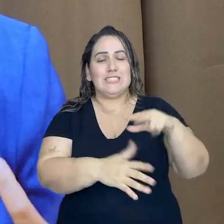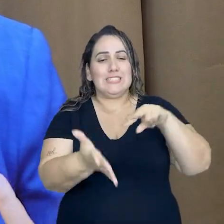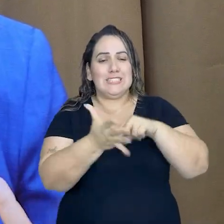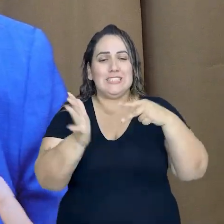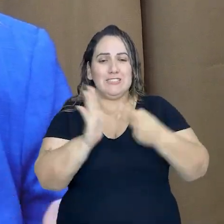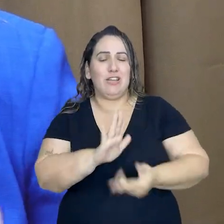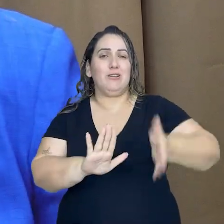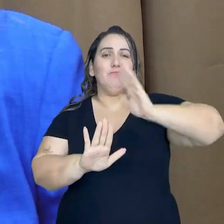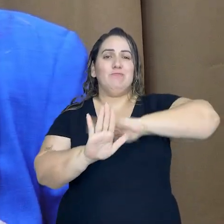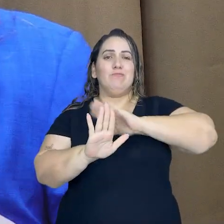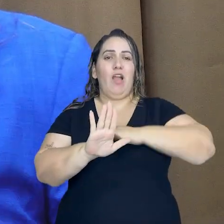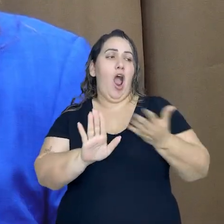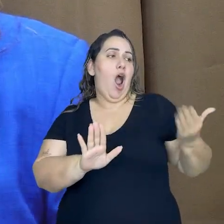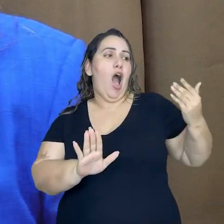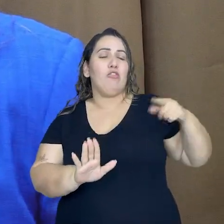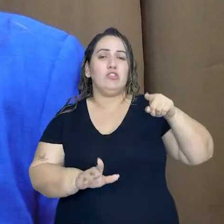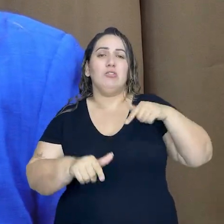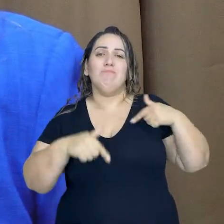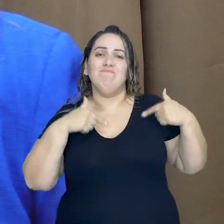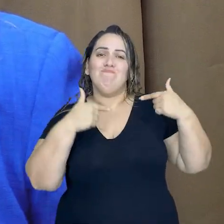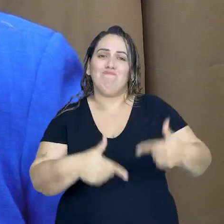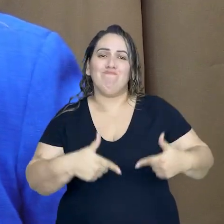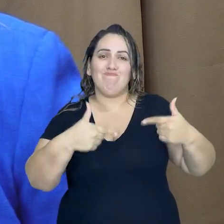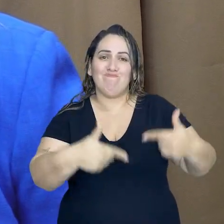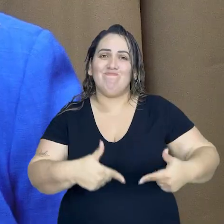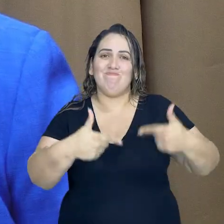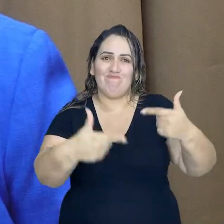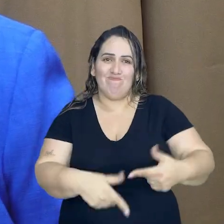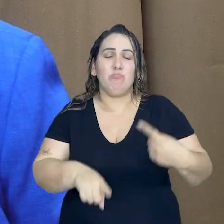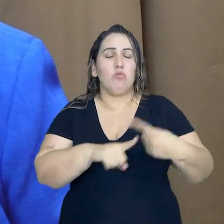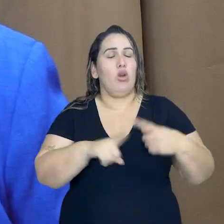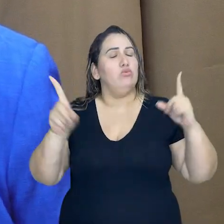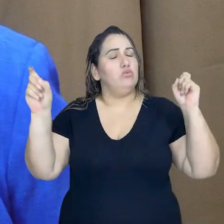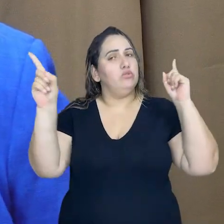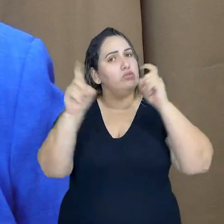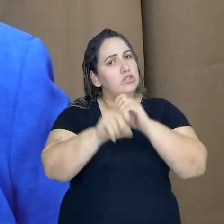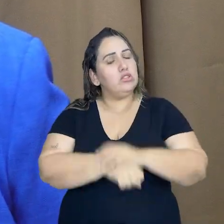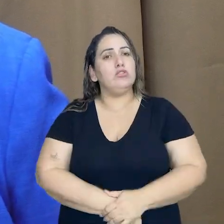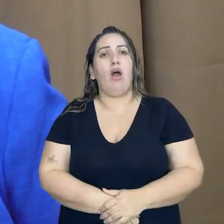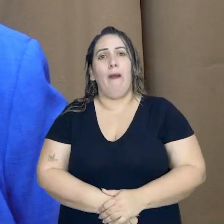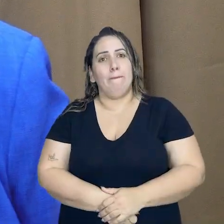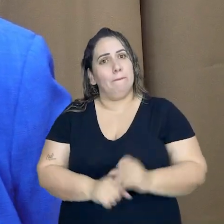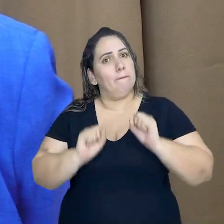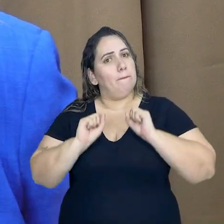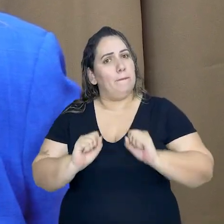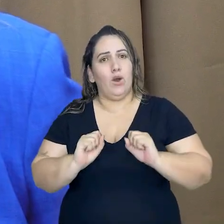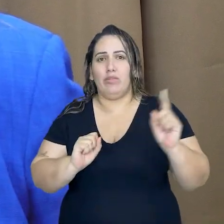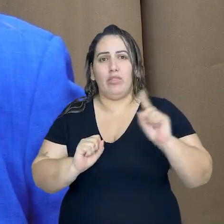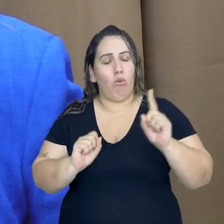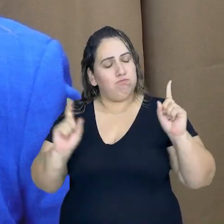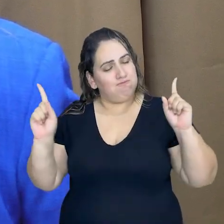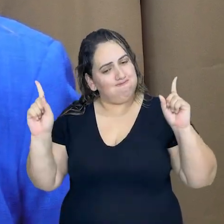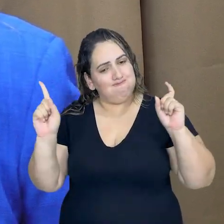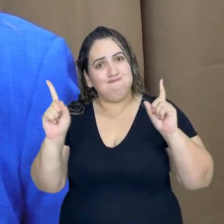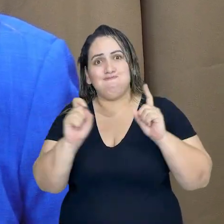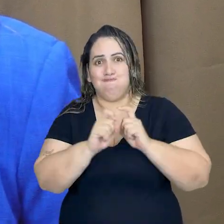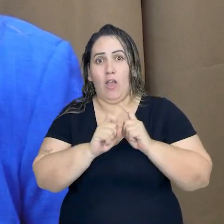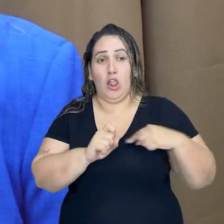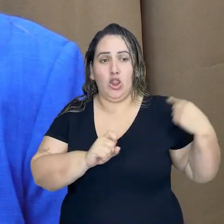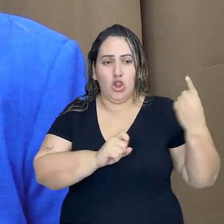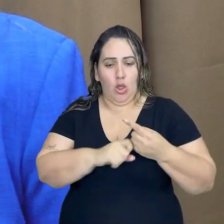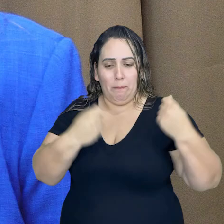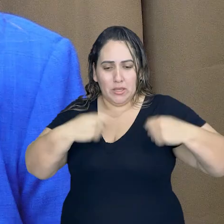do conhecimento. No momento que a mulher ela se empodera desse conhecimento, eu não